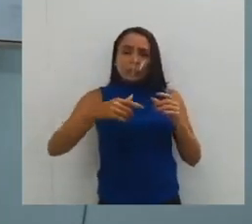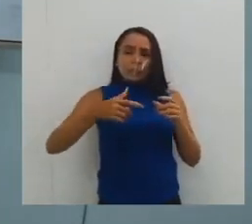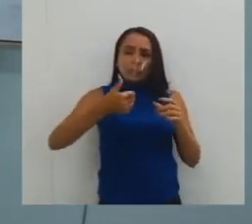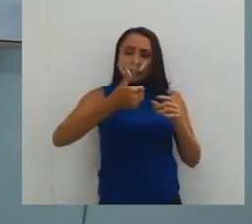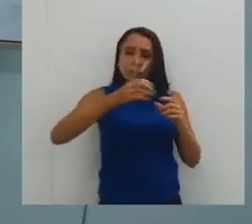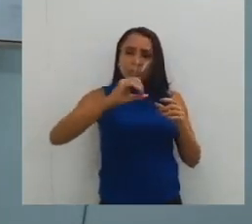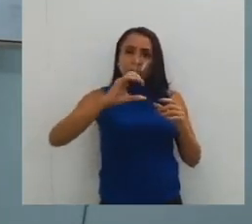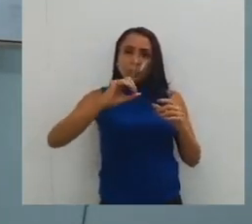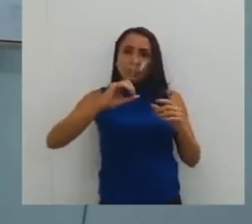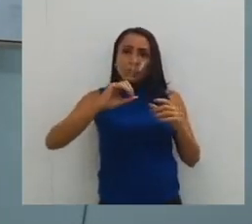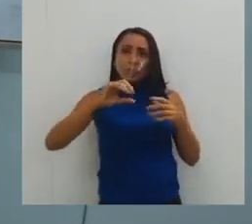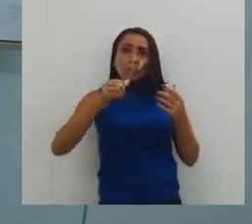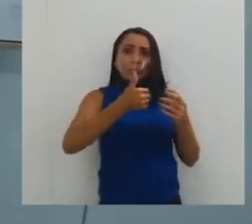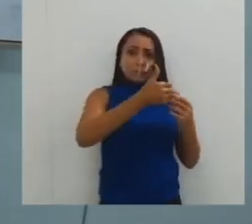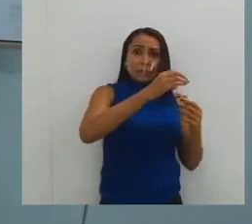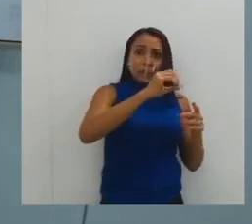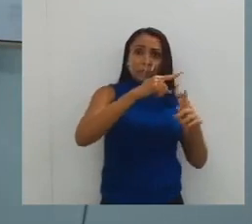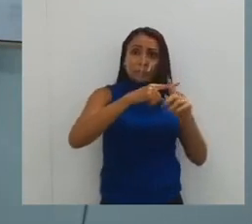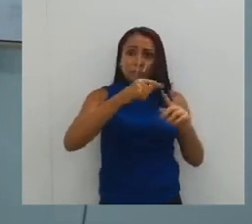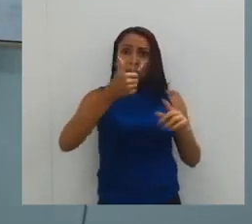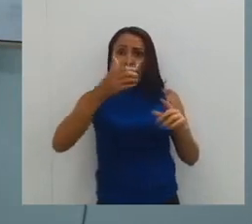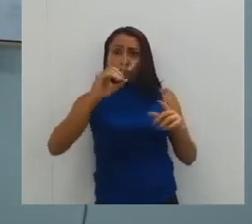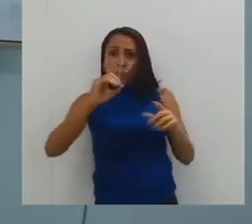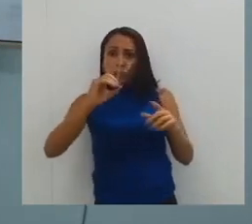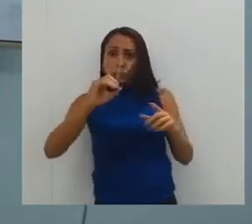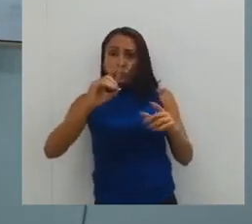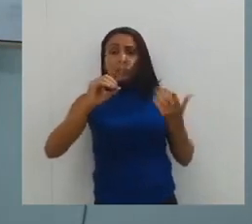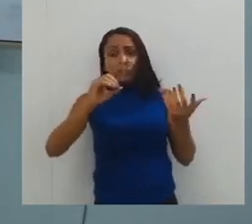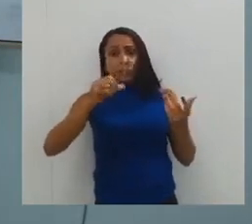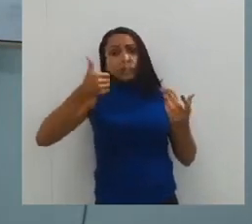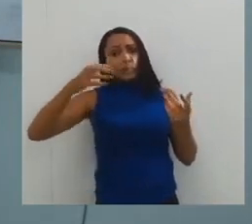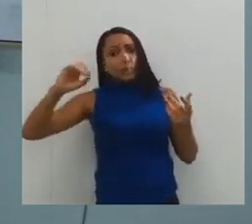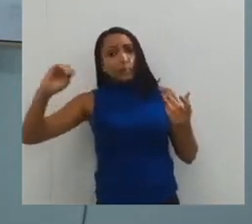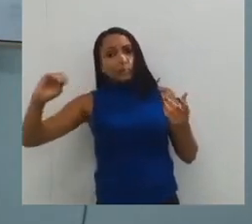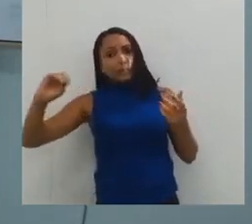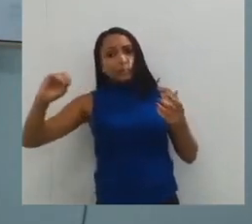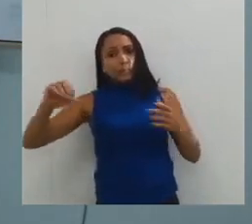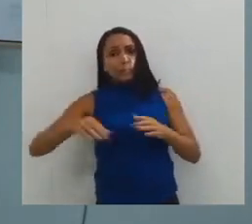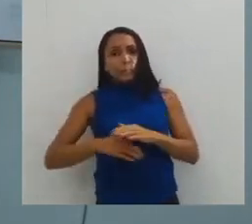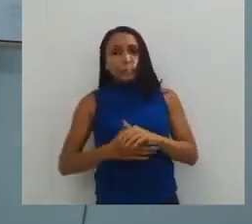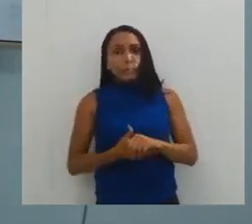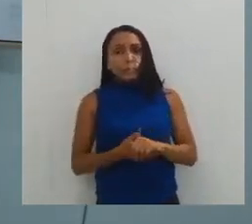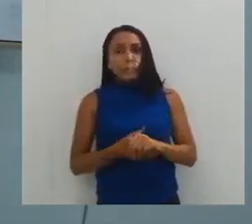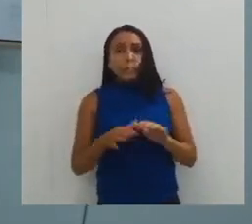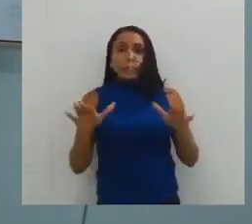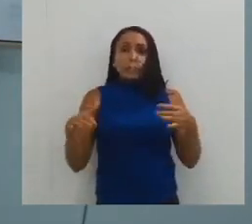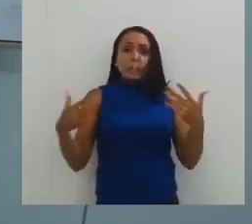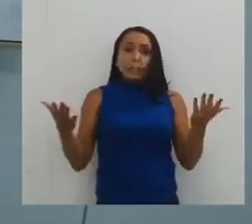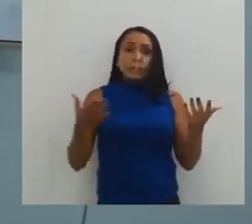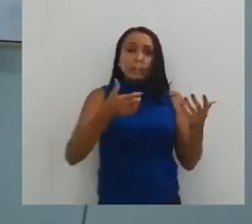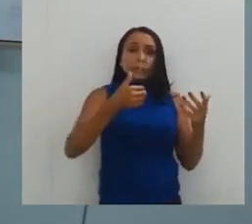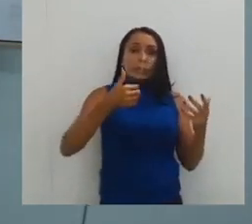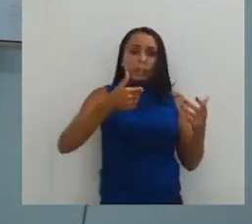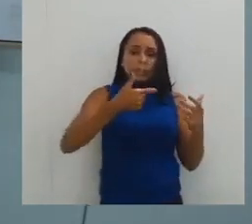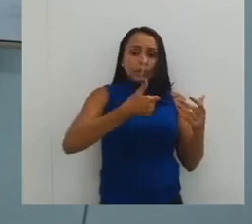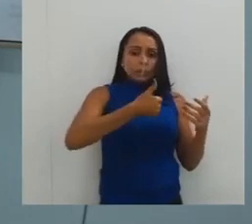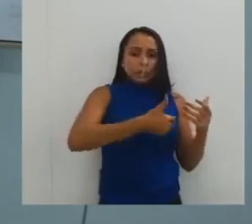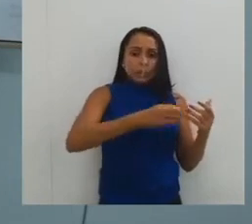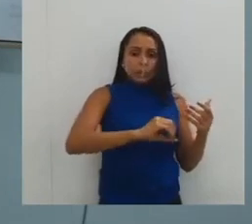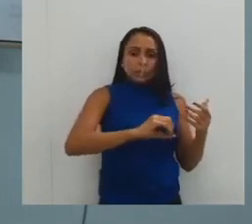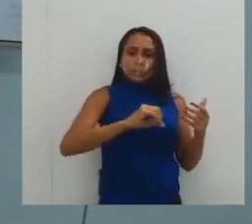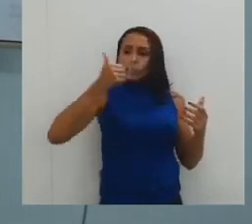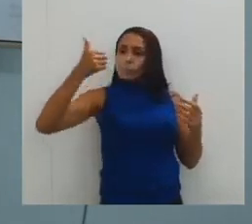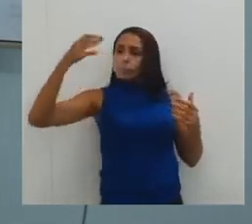a gente sabe que 10 vezes 10 é 100, então L vezes L é 100, então é 10 vezes 10. 10